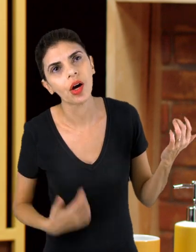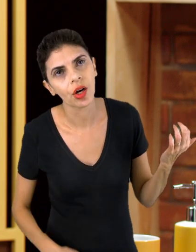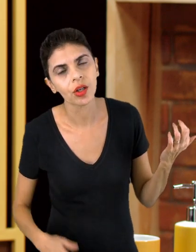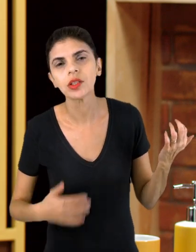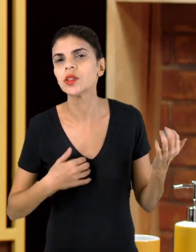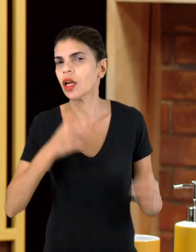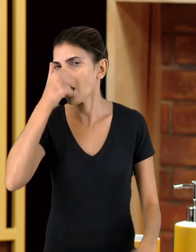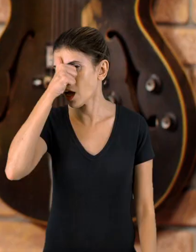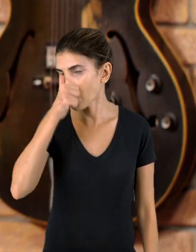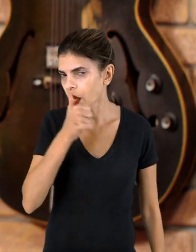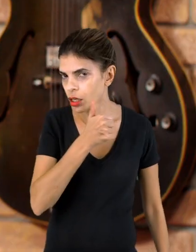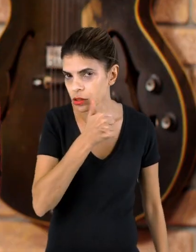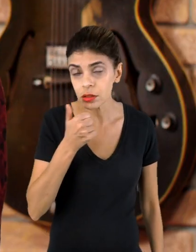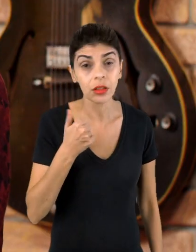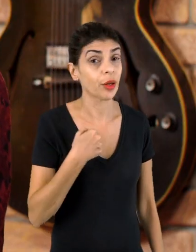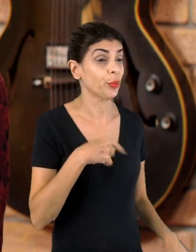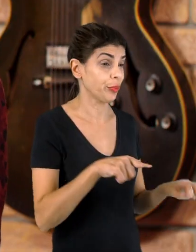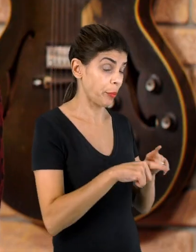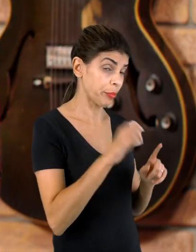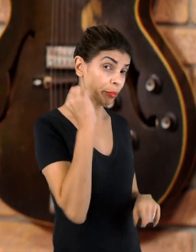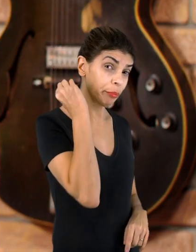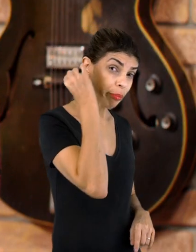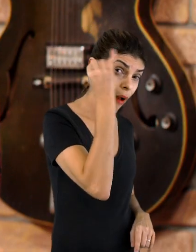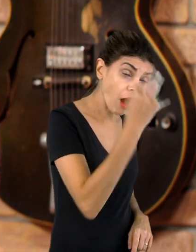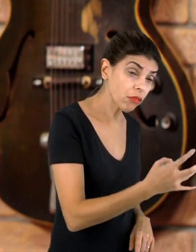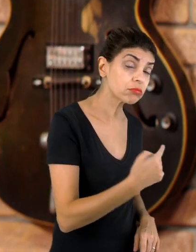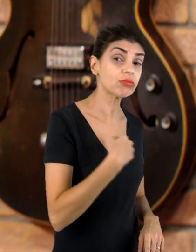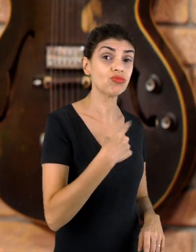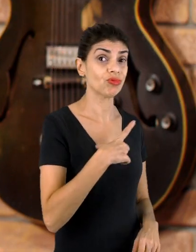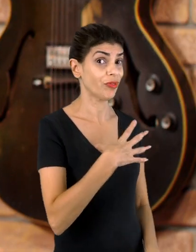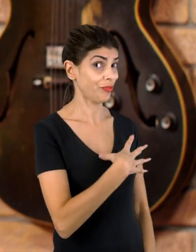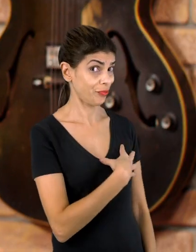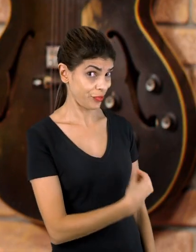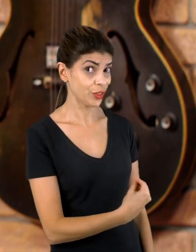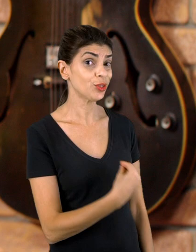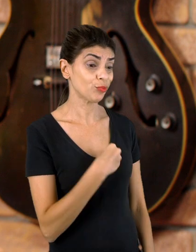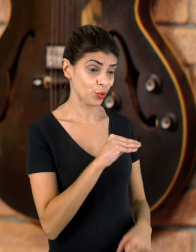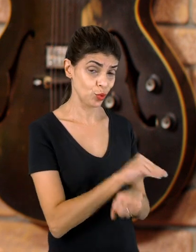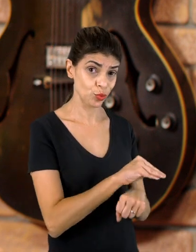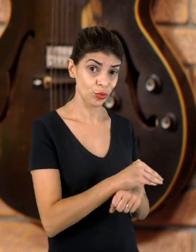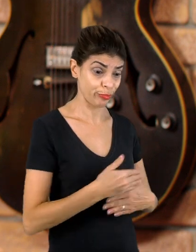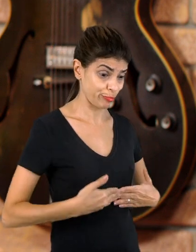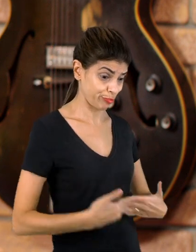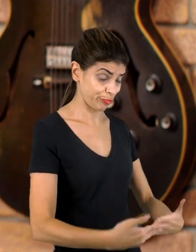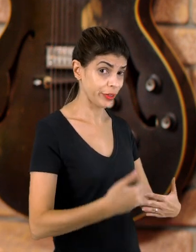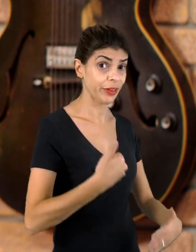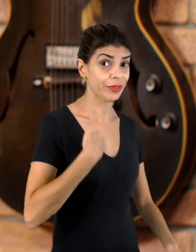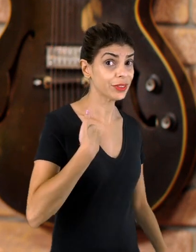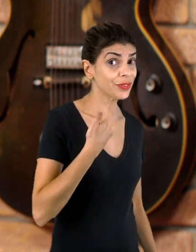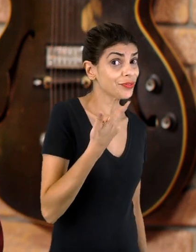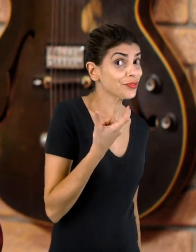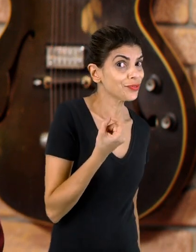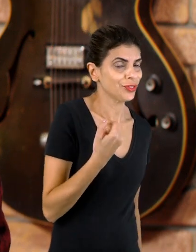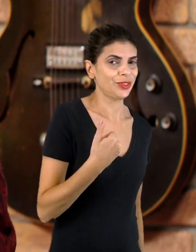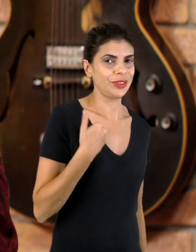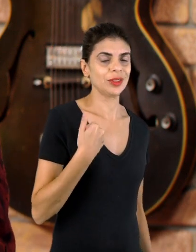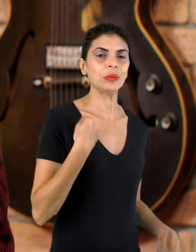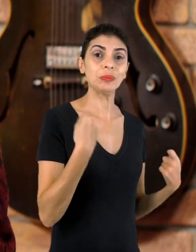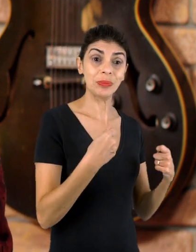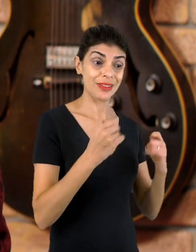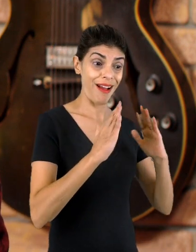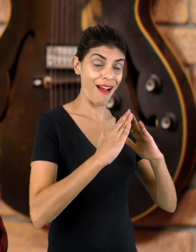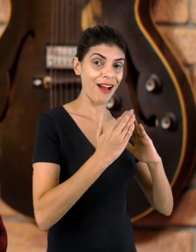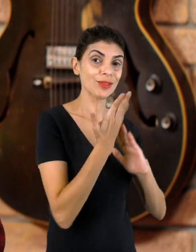eu passei Nossa. Muito por isso já. Nelson, eu virava à noite, porque é. Eu ainda tinha filho. Eu engravidei com 20 anos, então eu tinha que botar